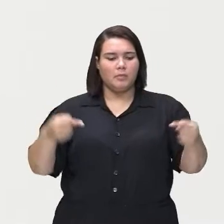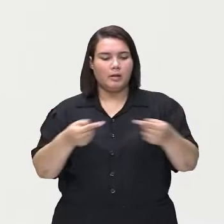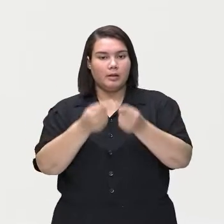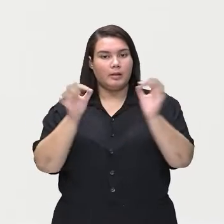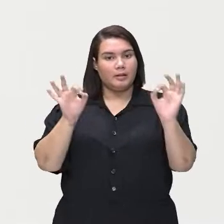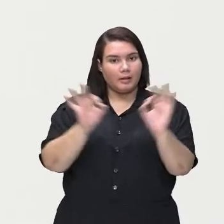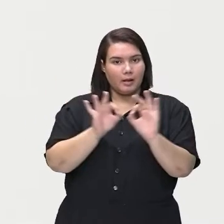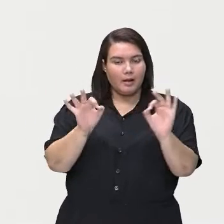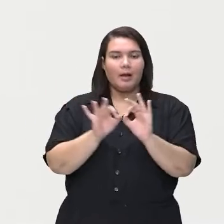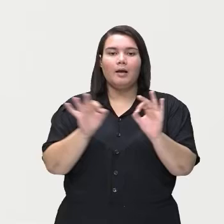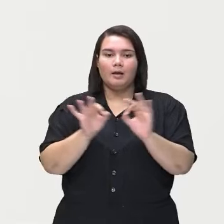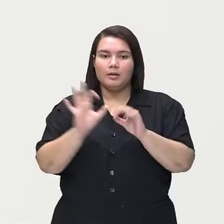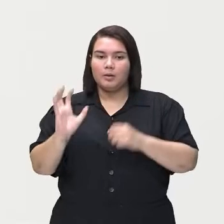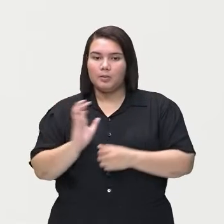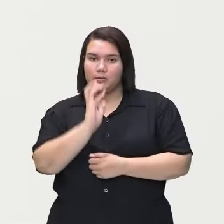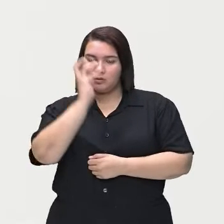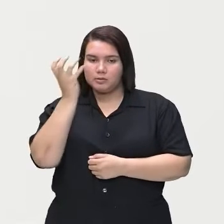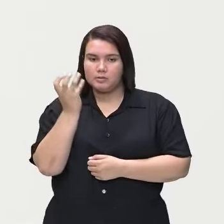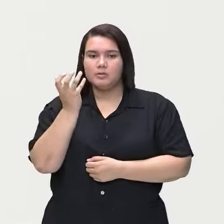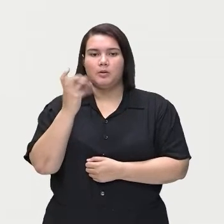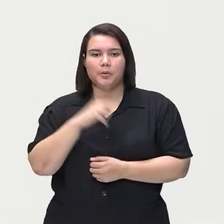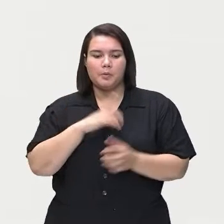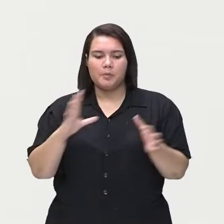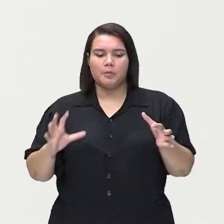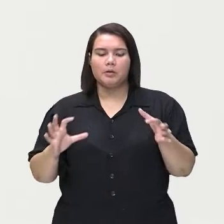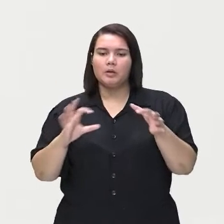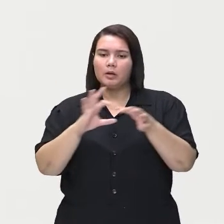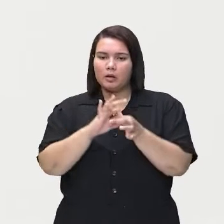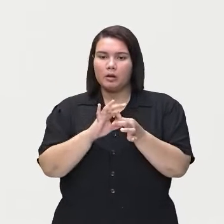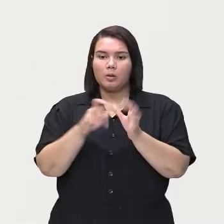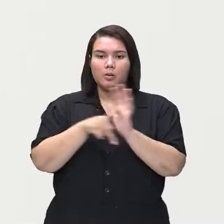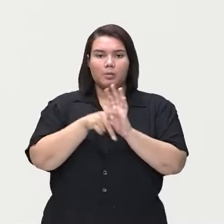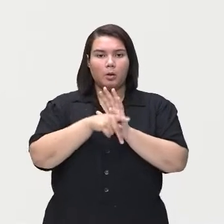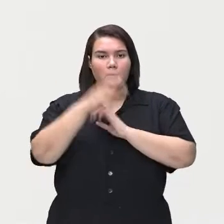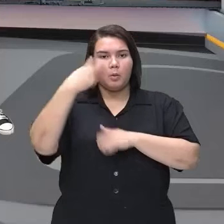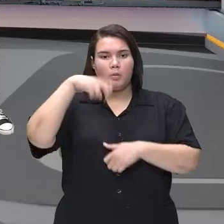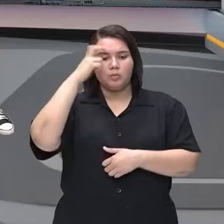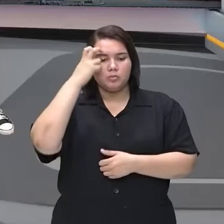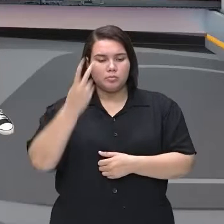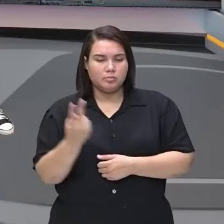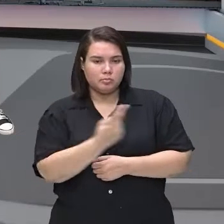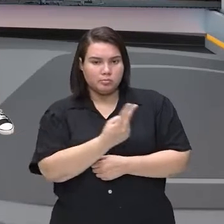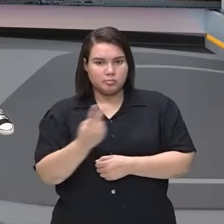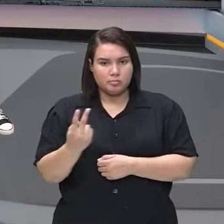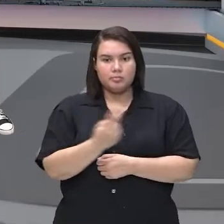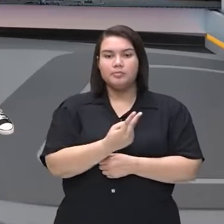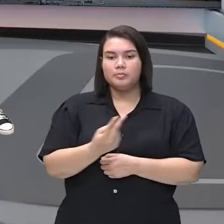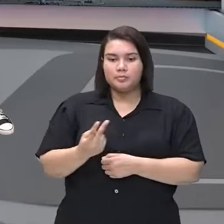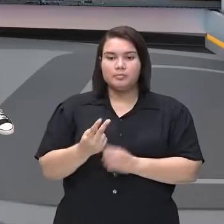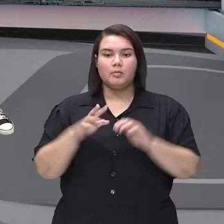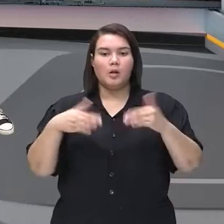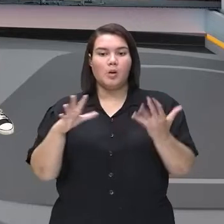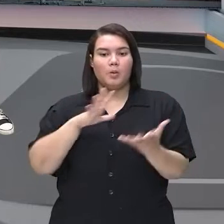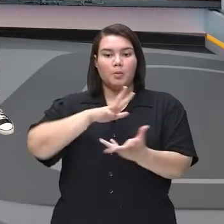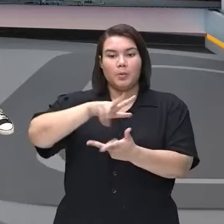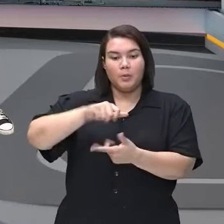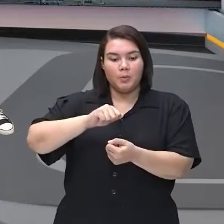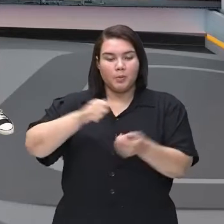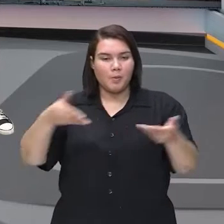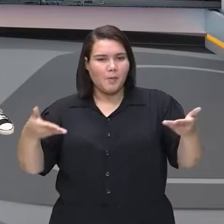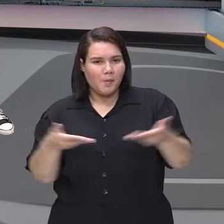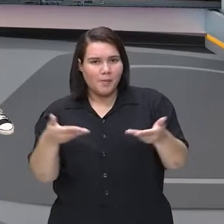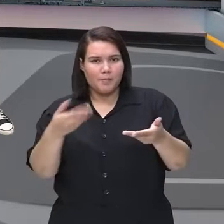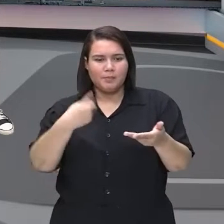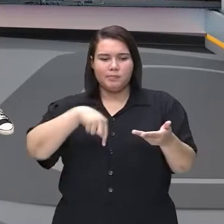tivesse ocorrido essa junção da cultura grega com a cultura romana, o mundo hoje como